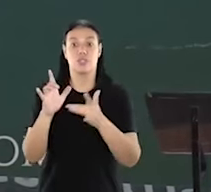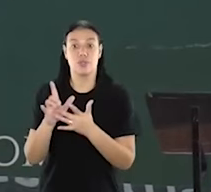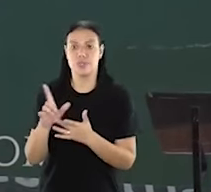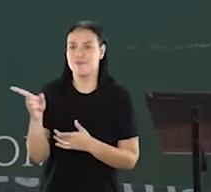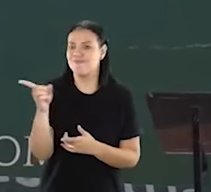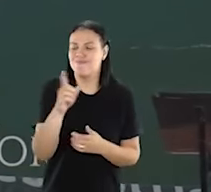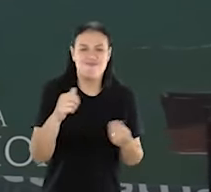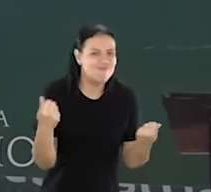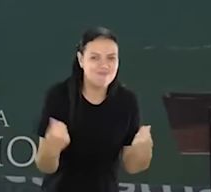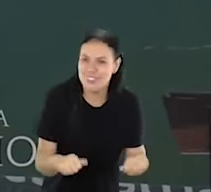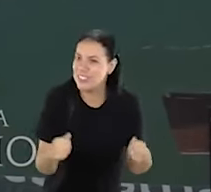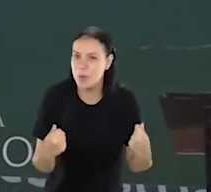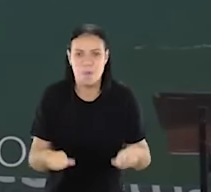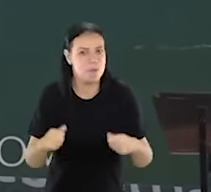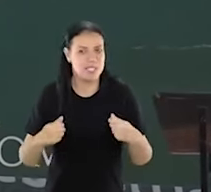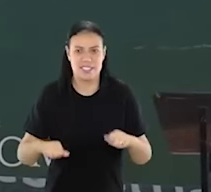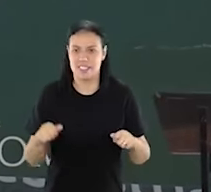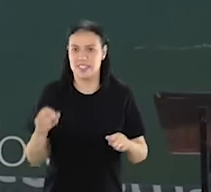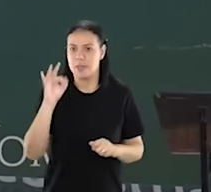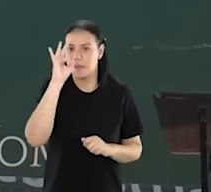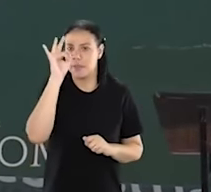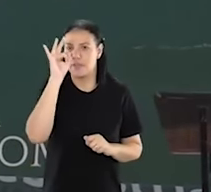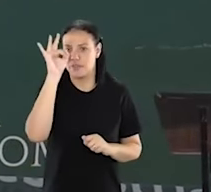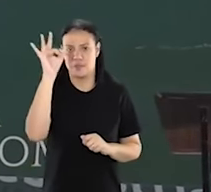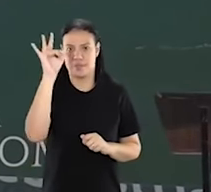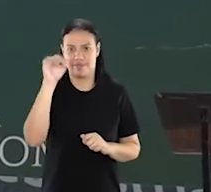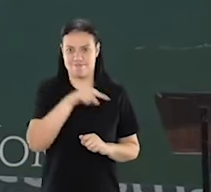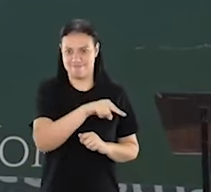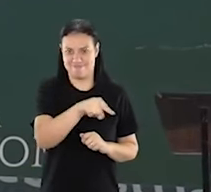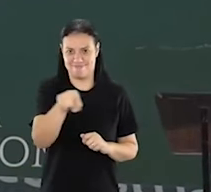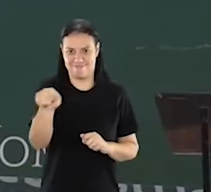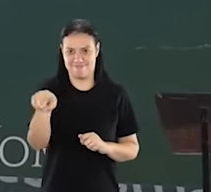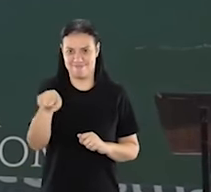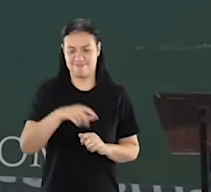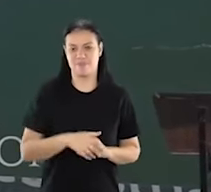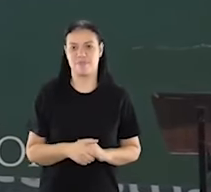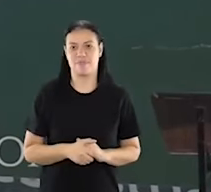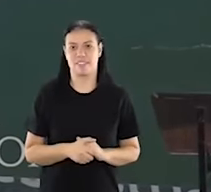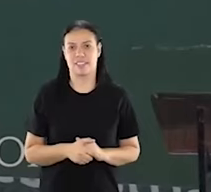perfume. É tarde demais agora.